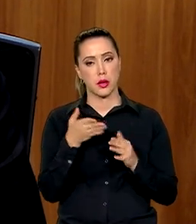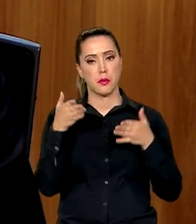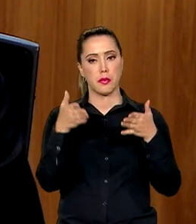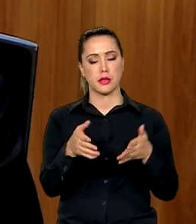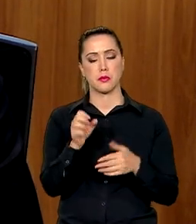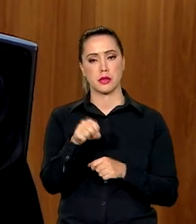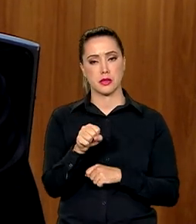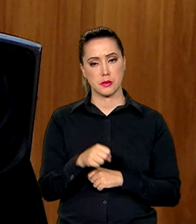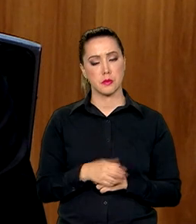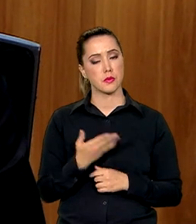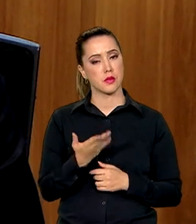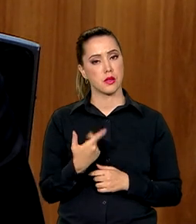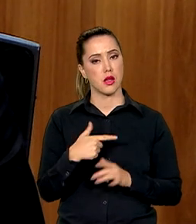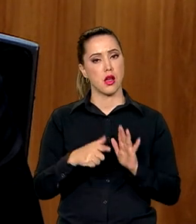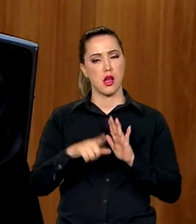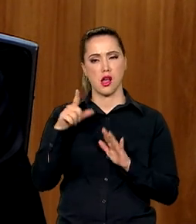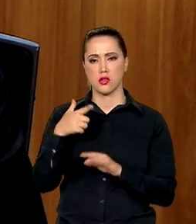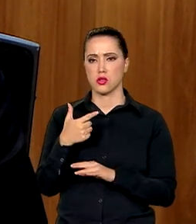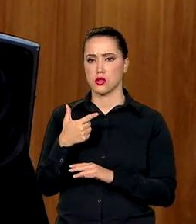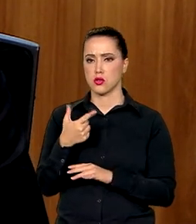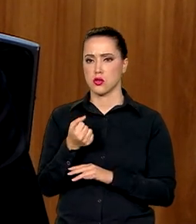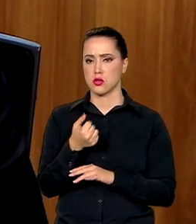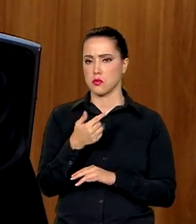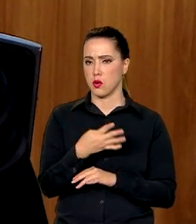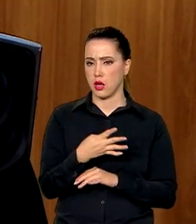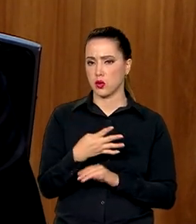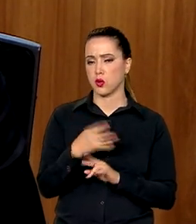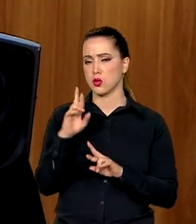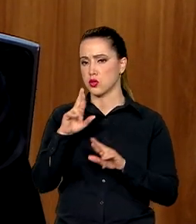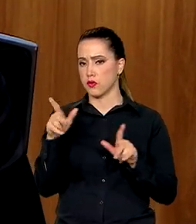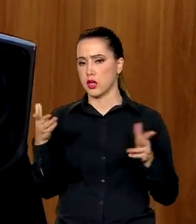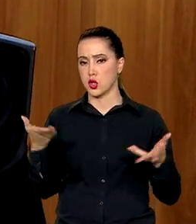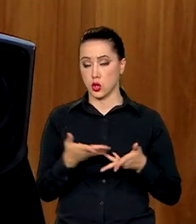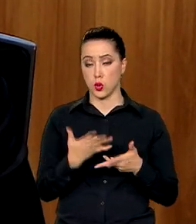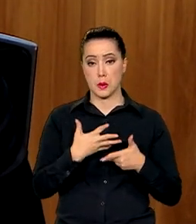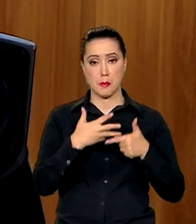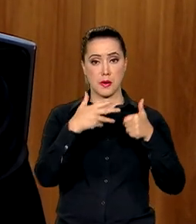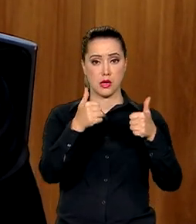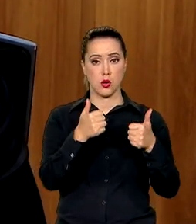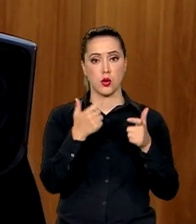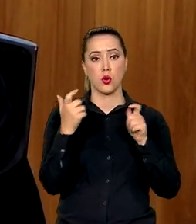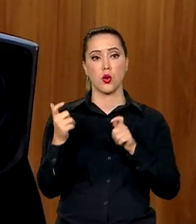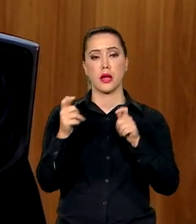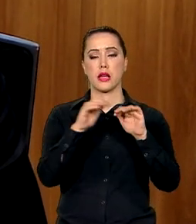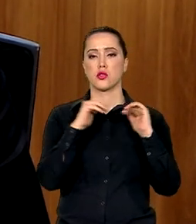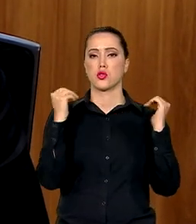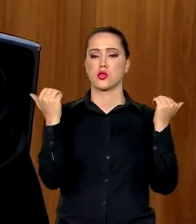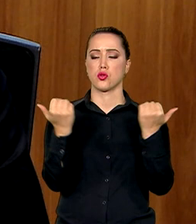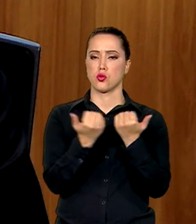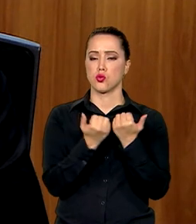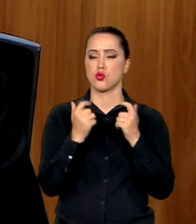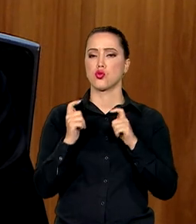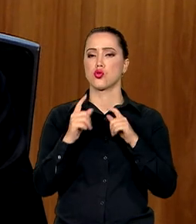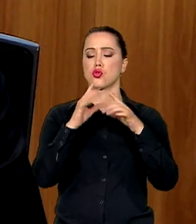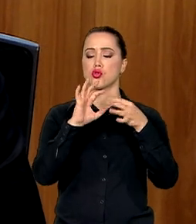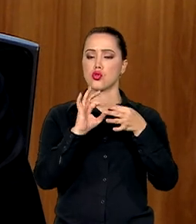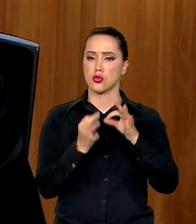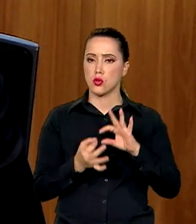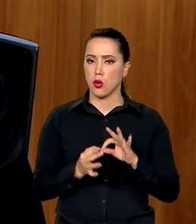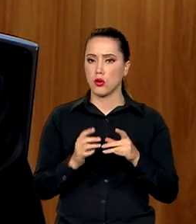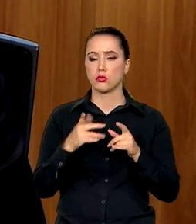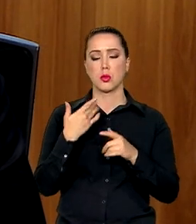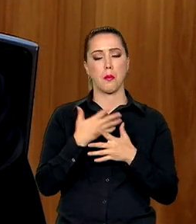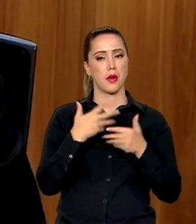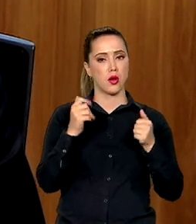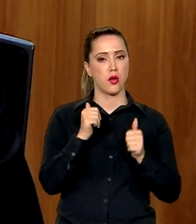temos uma logística melhor do que 2014 temos grandes centros esportivos conhecidos nacionalmente internacionalmente temos um futebol feminino que